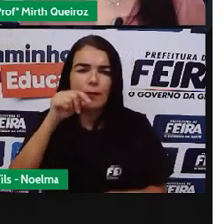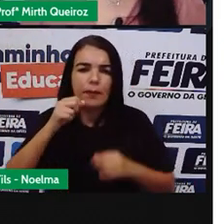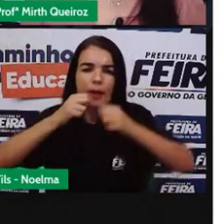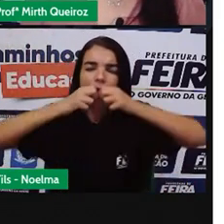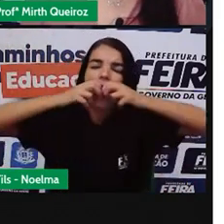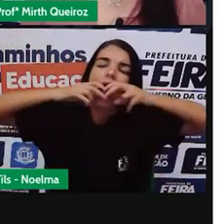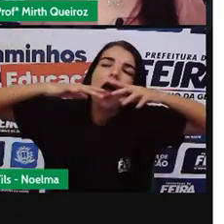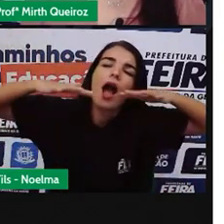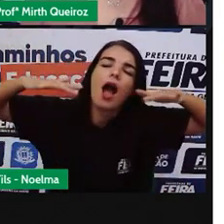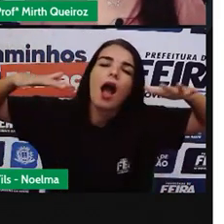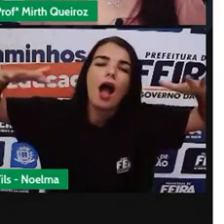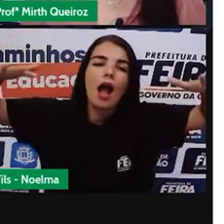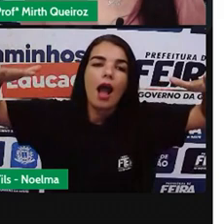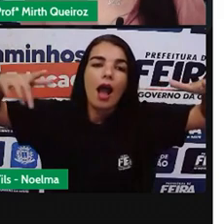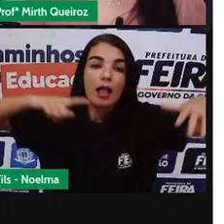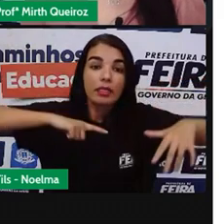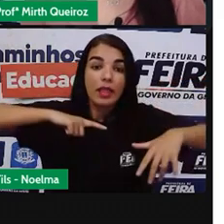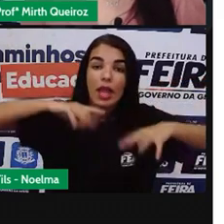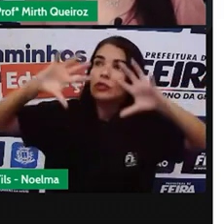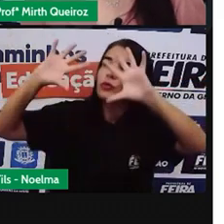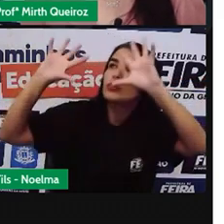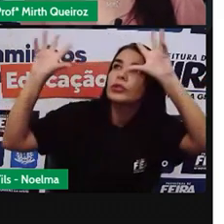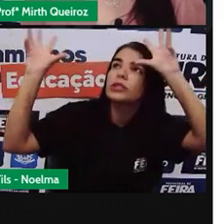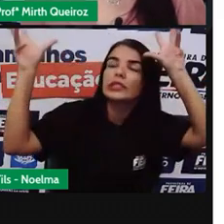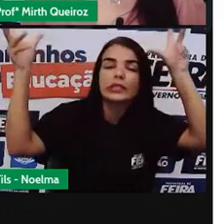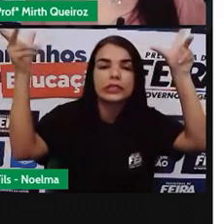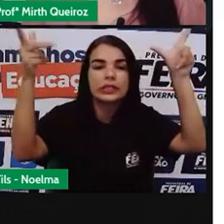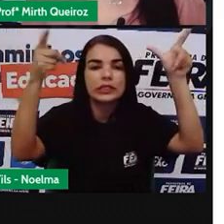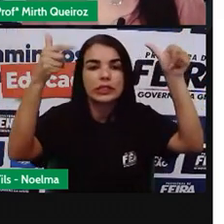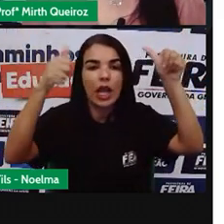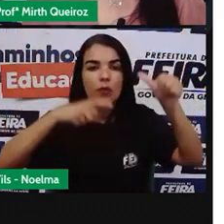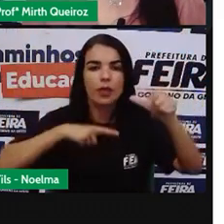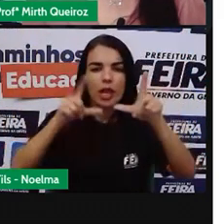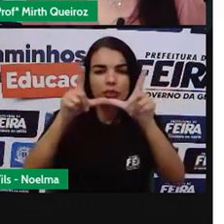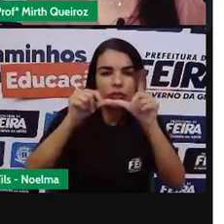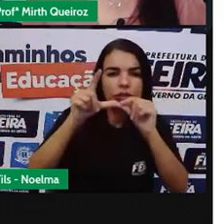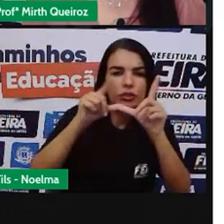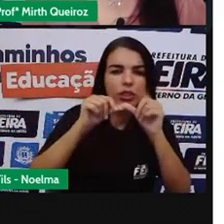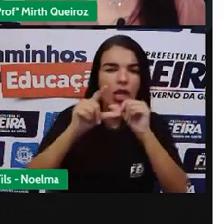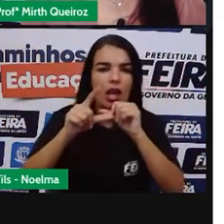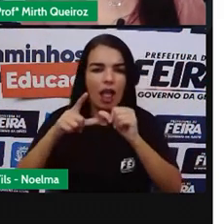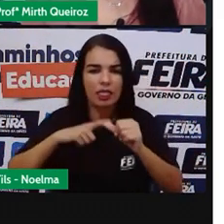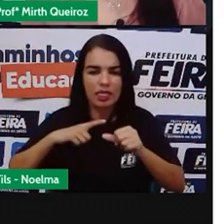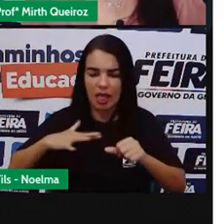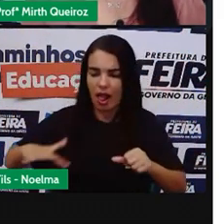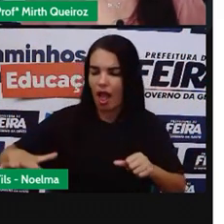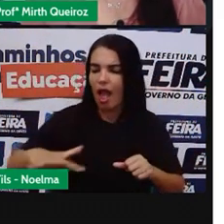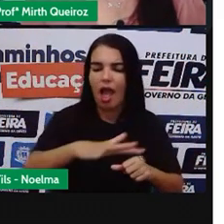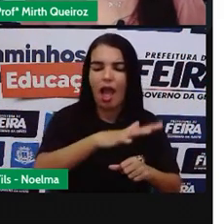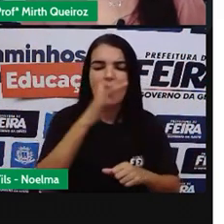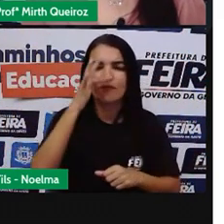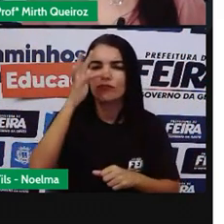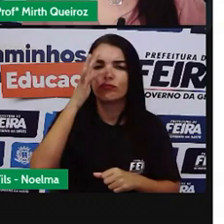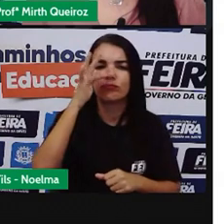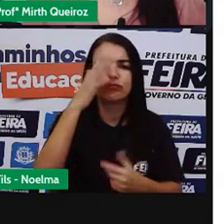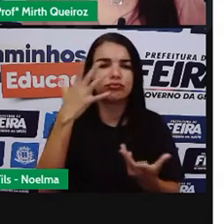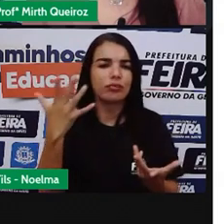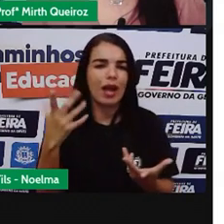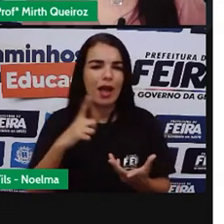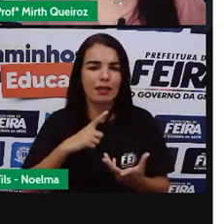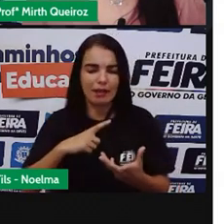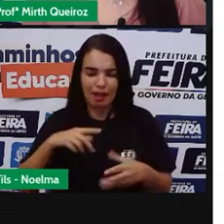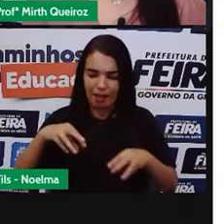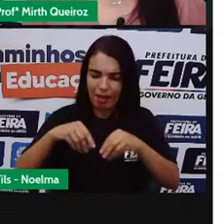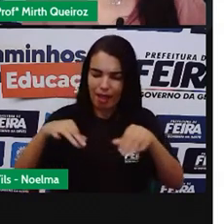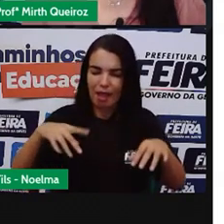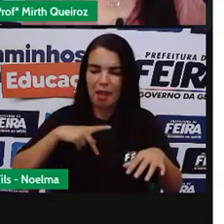vida, nossa vida mais harmonia. Pense mar sozinho à noite, mas prazer encontra o ar. Minha terra tem palmeiras onde canta o